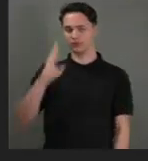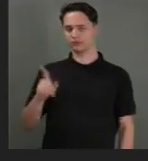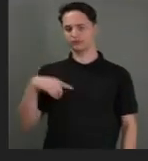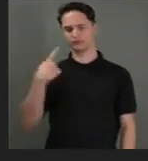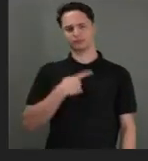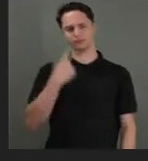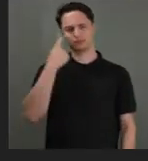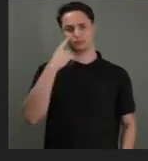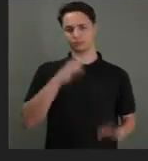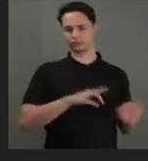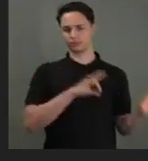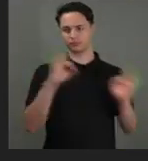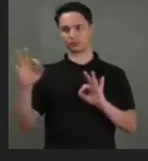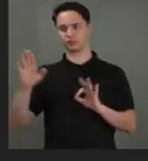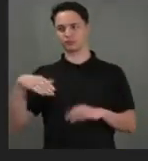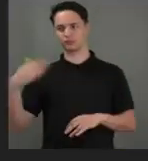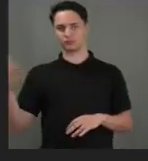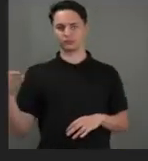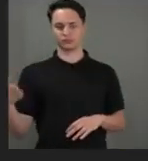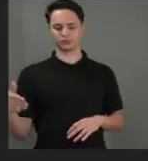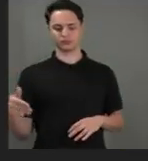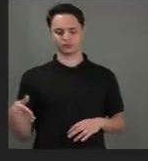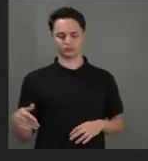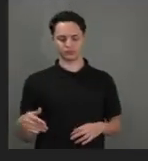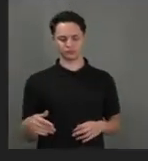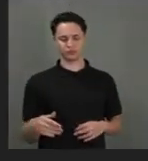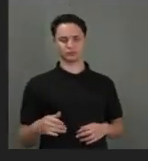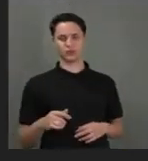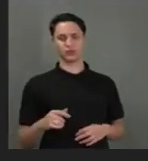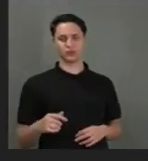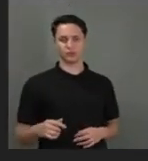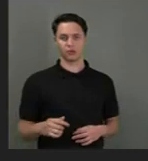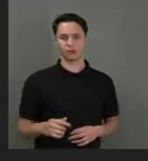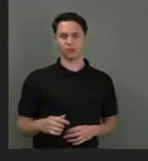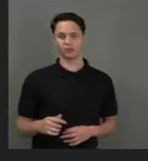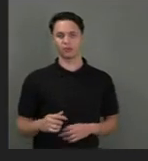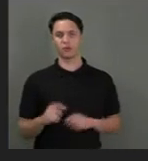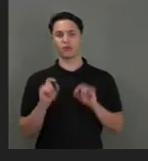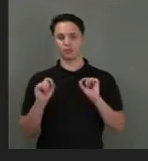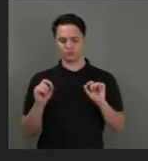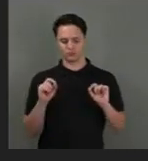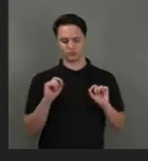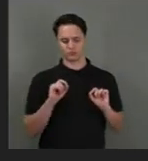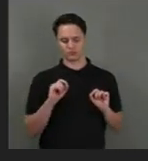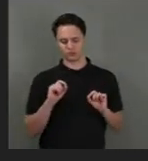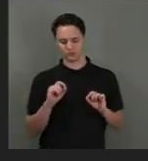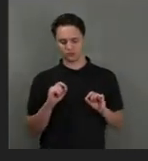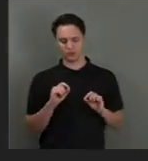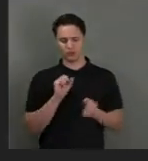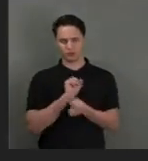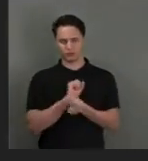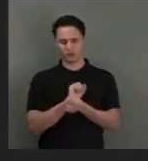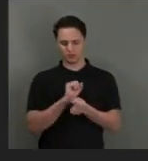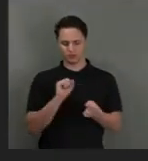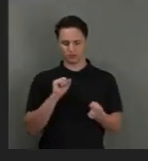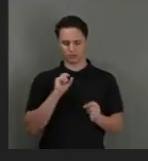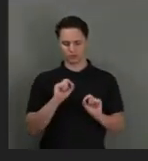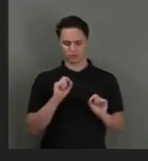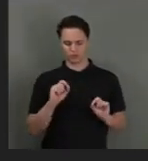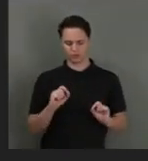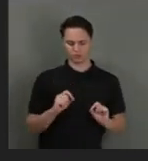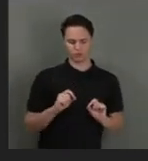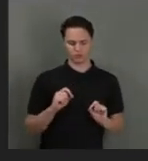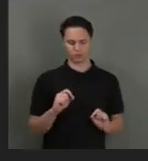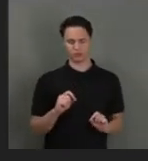próximos capítulos, porque o brasileiro está esperando essa postura do nosso presidente, essa postura de nós,